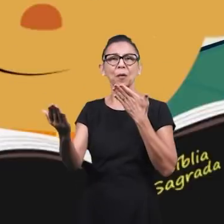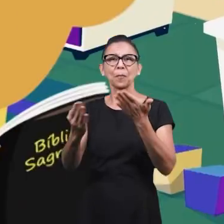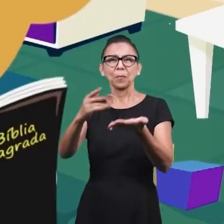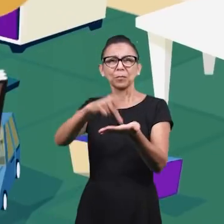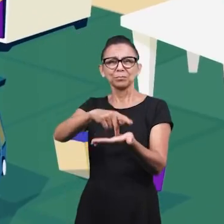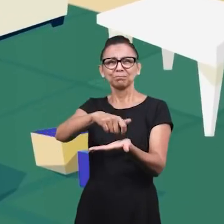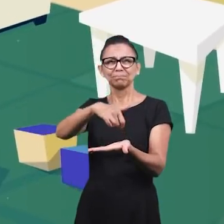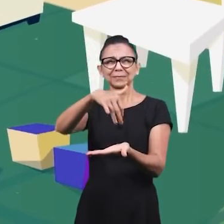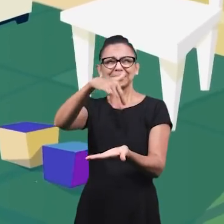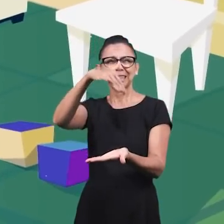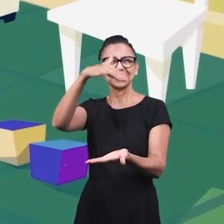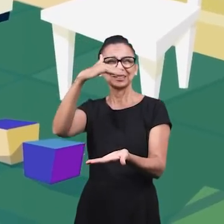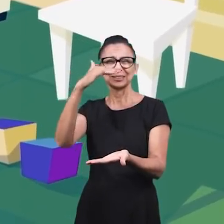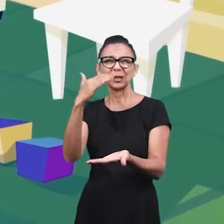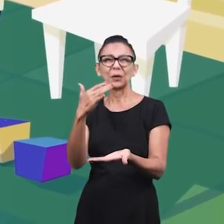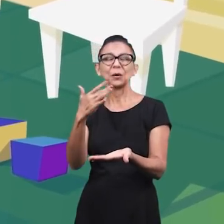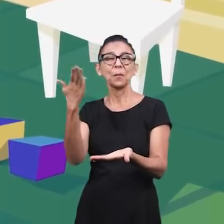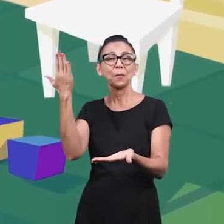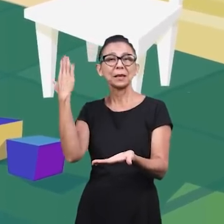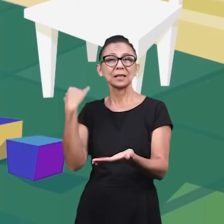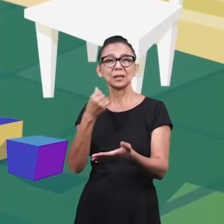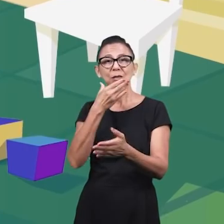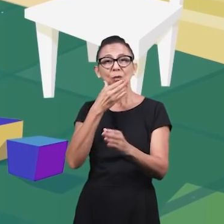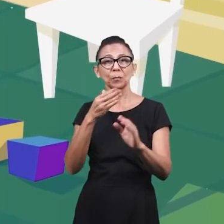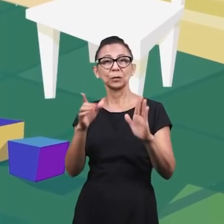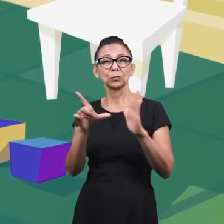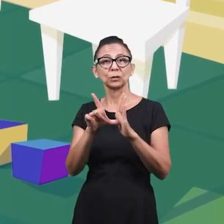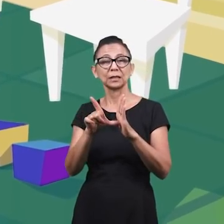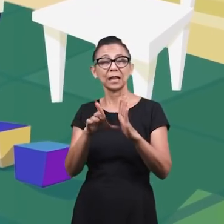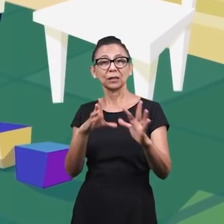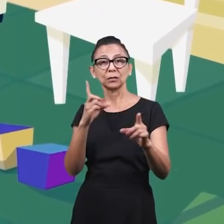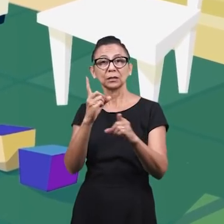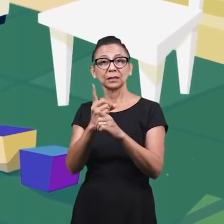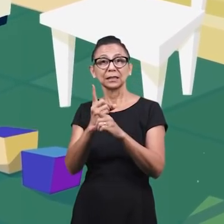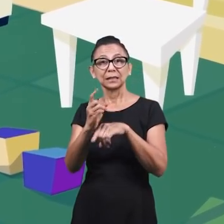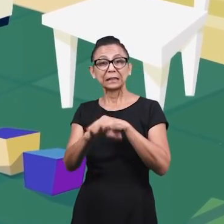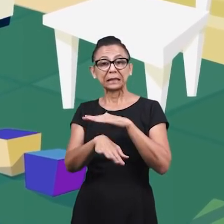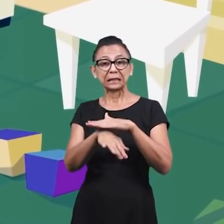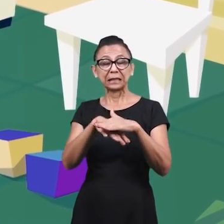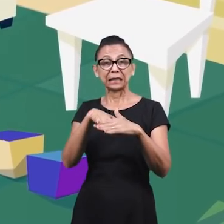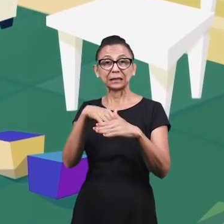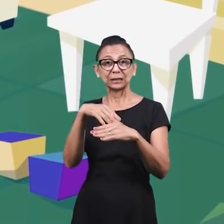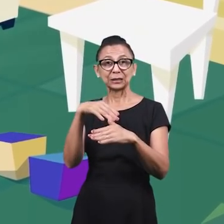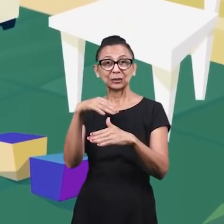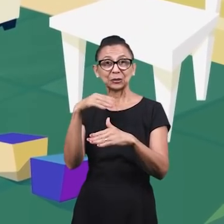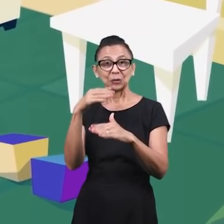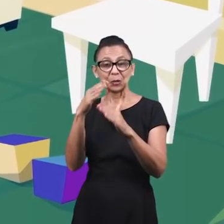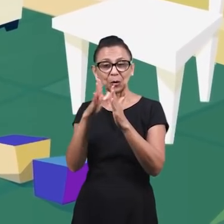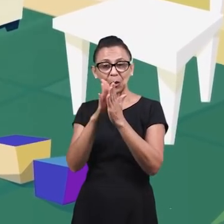A Bíblia é um tesouro descoberto